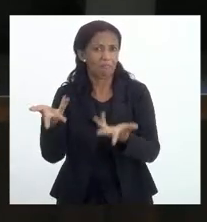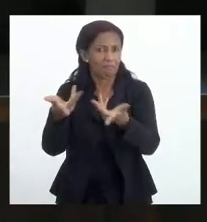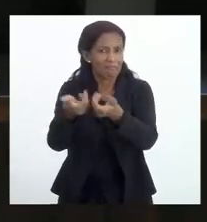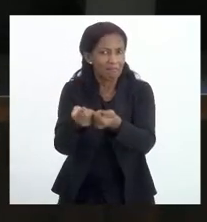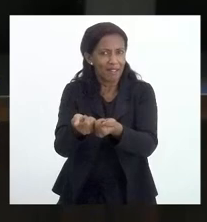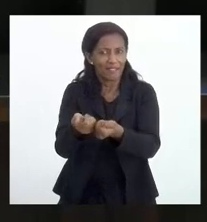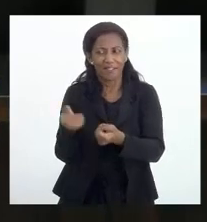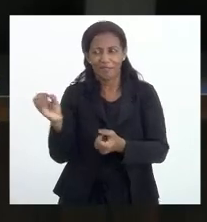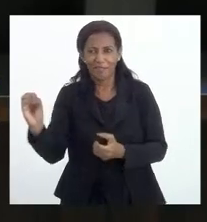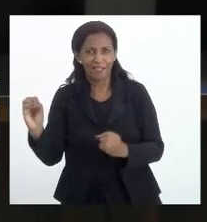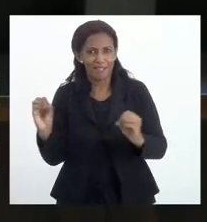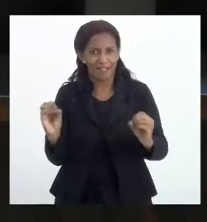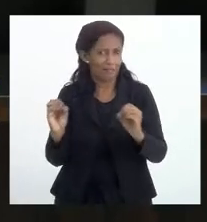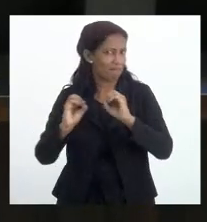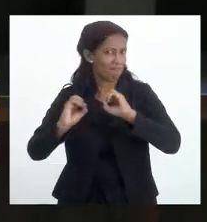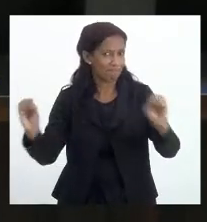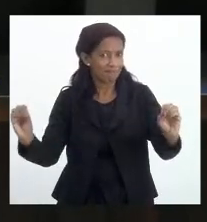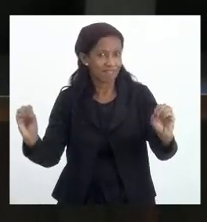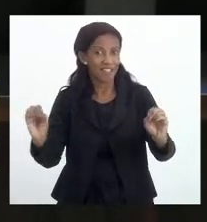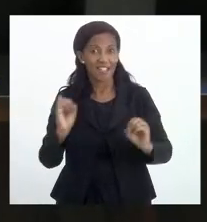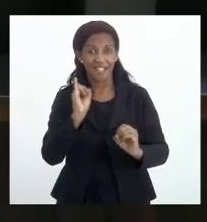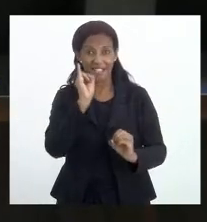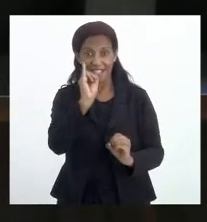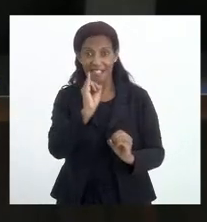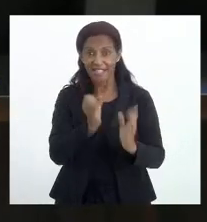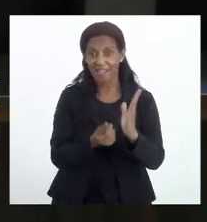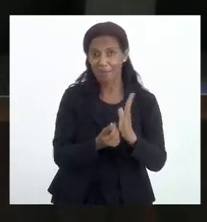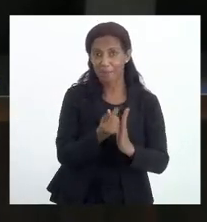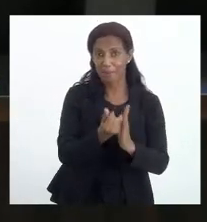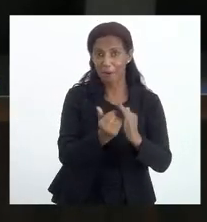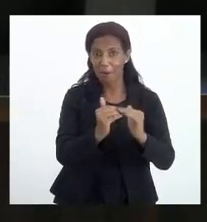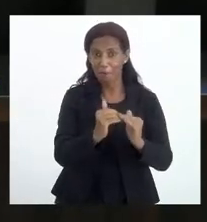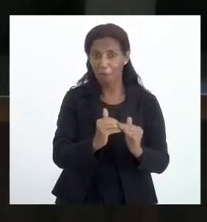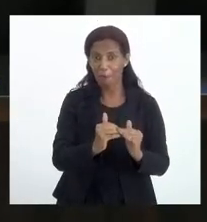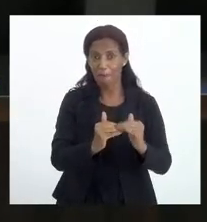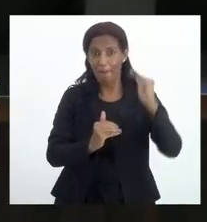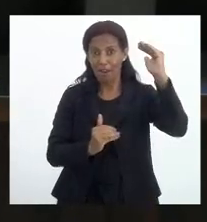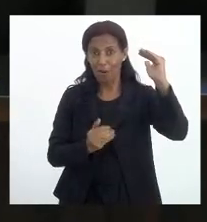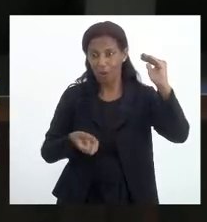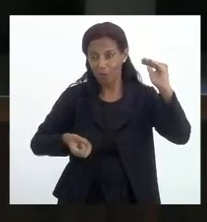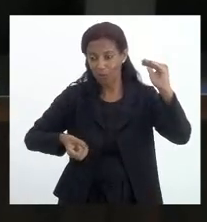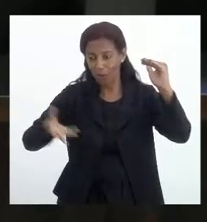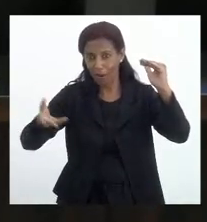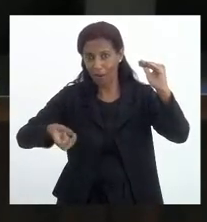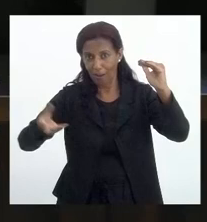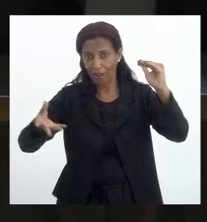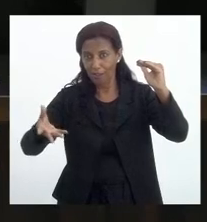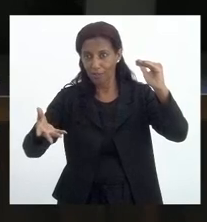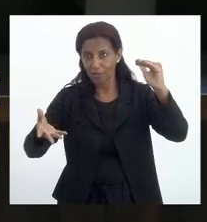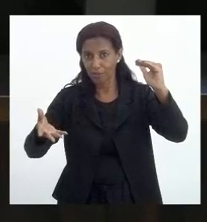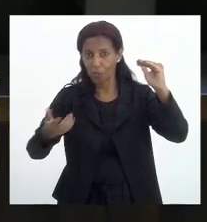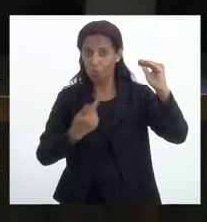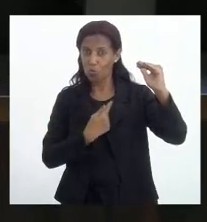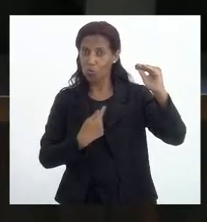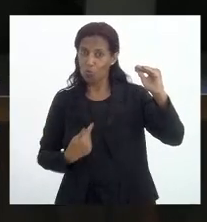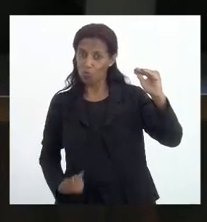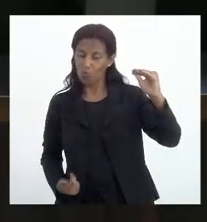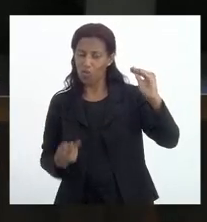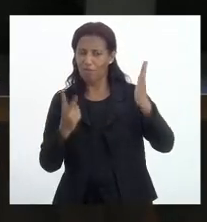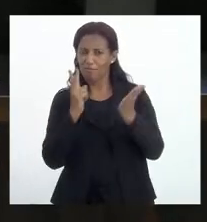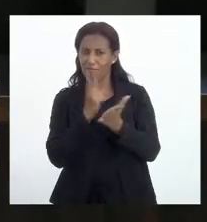deu 0 a 0. Se a receita for maior que a despesa, o governo